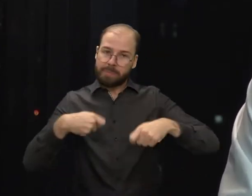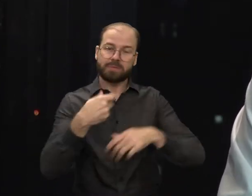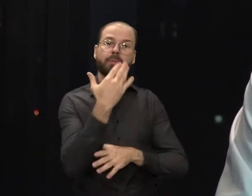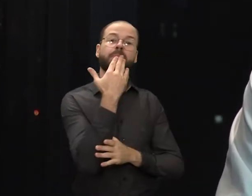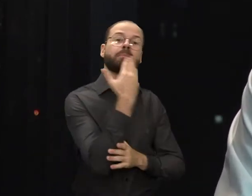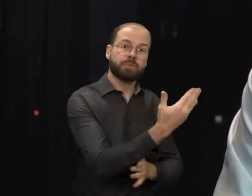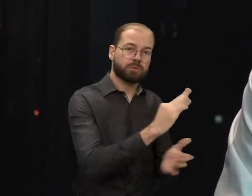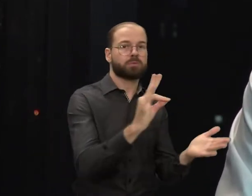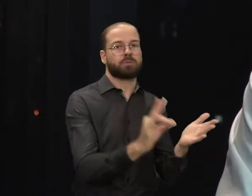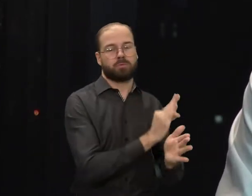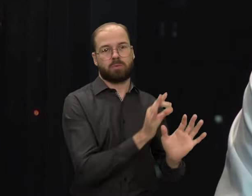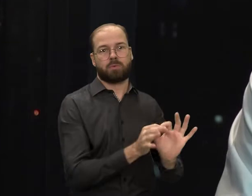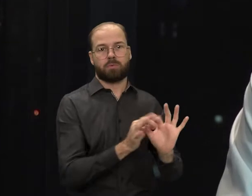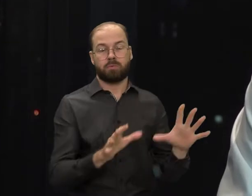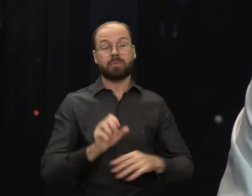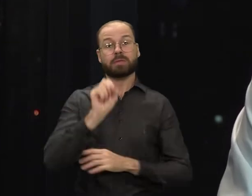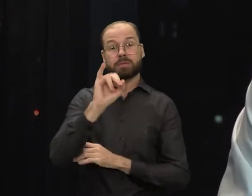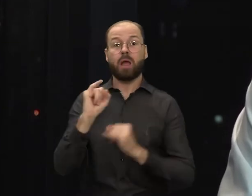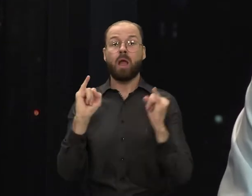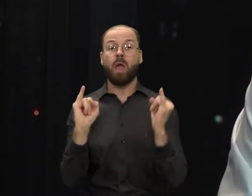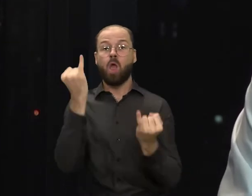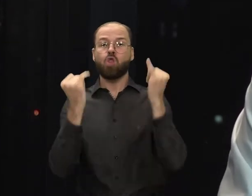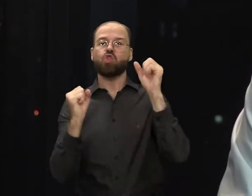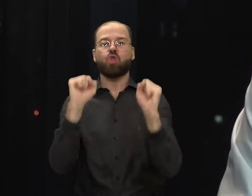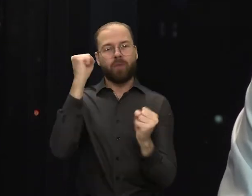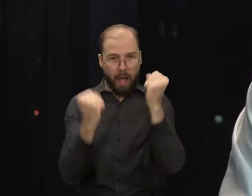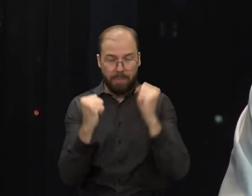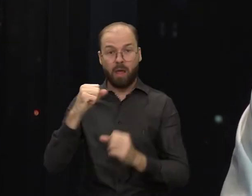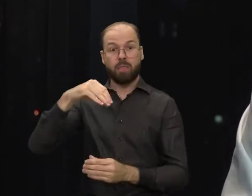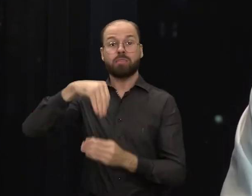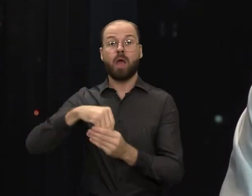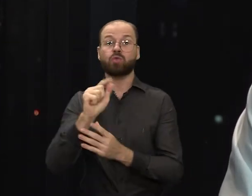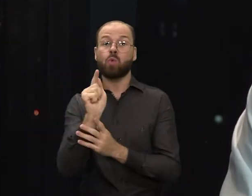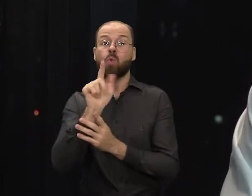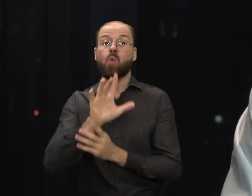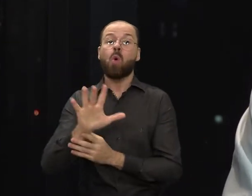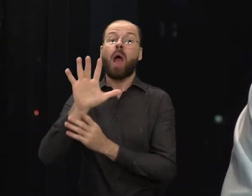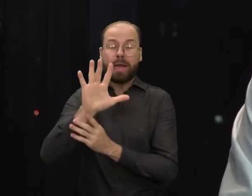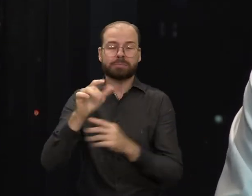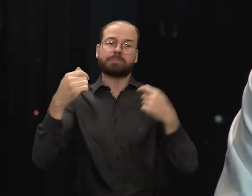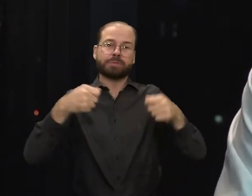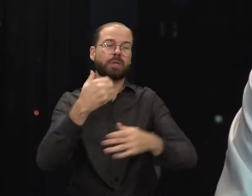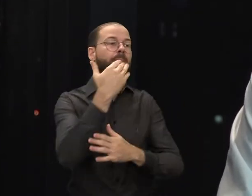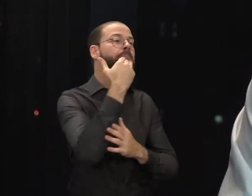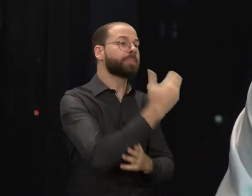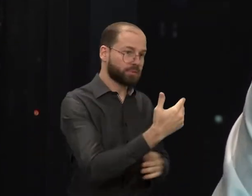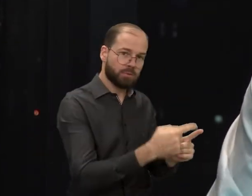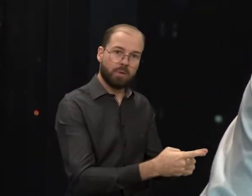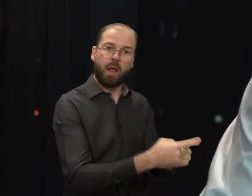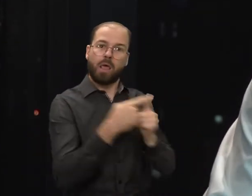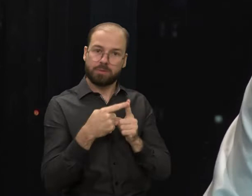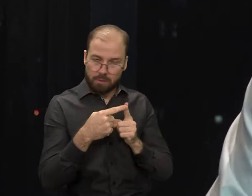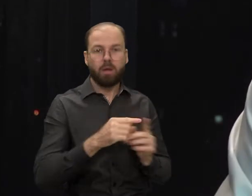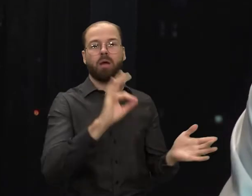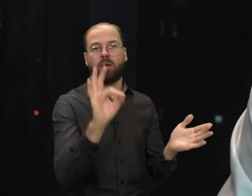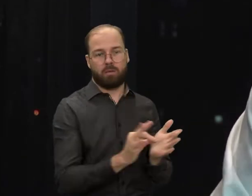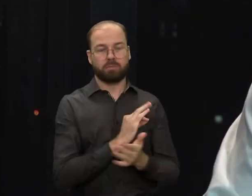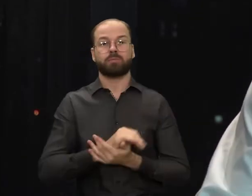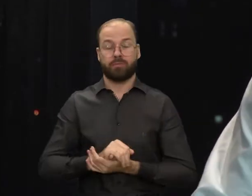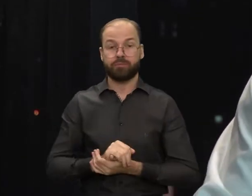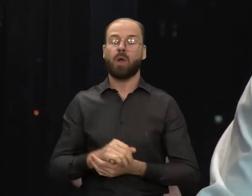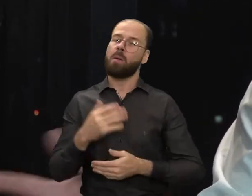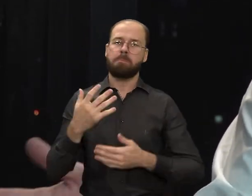uma indústria for se instalar no estado de Goiás, tem que pedir licença. E esse processo, no caso da indústria,